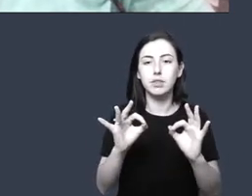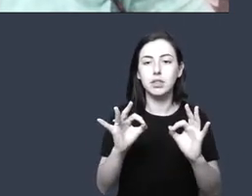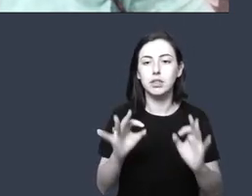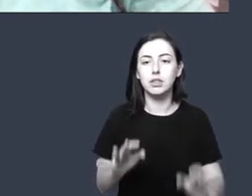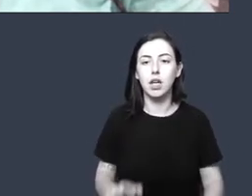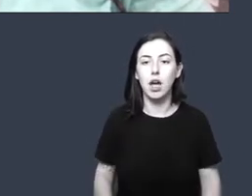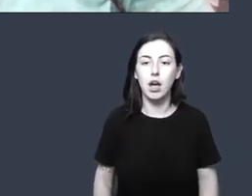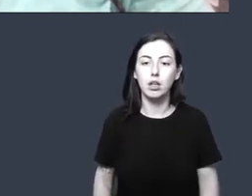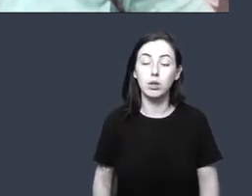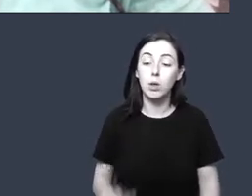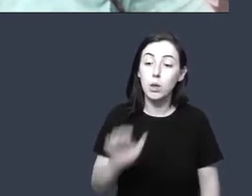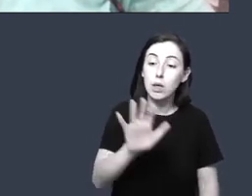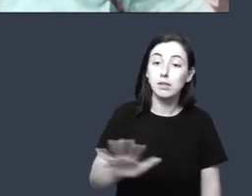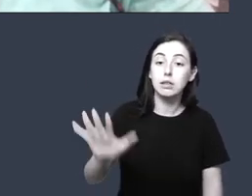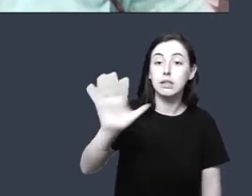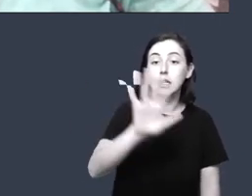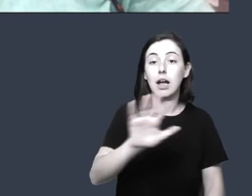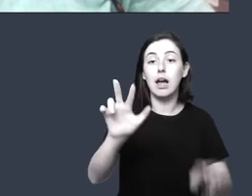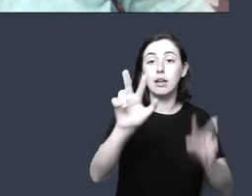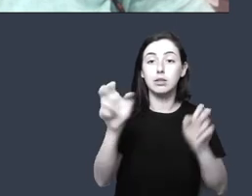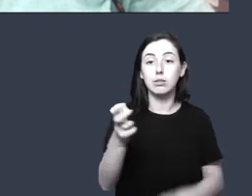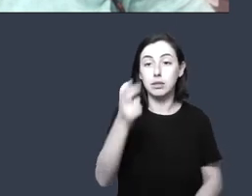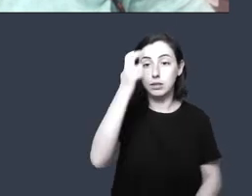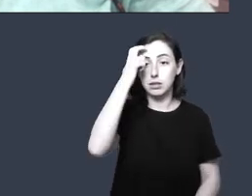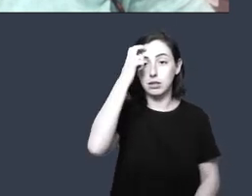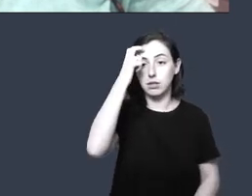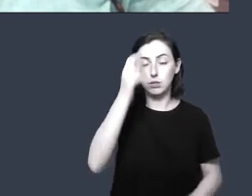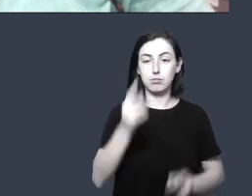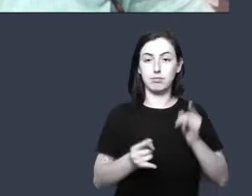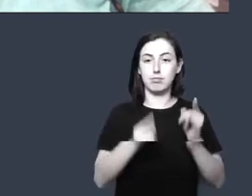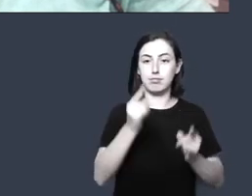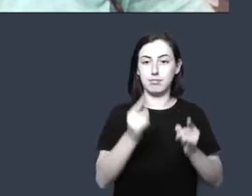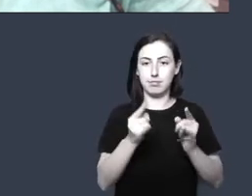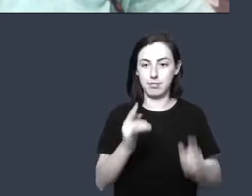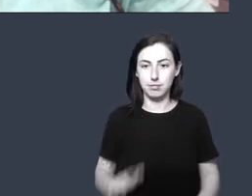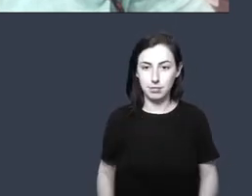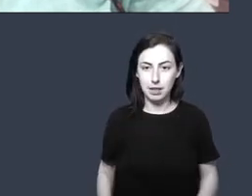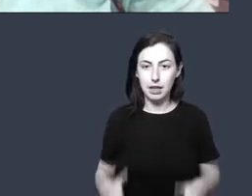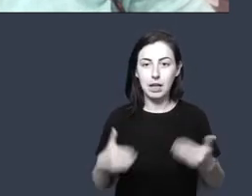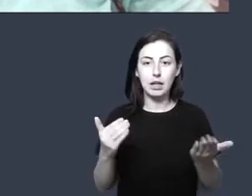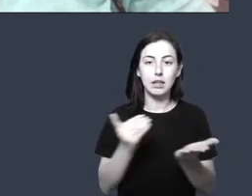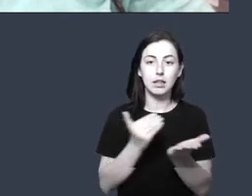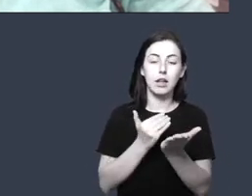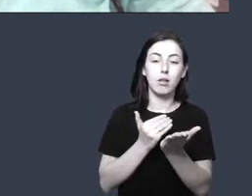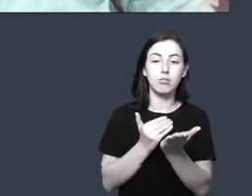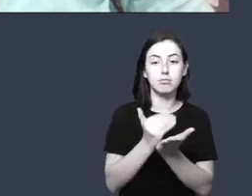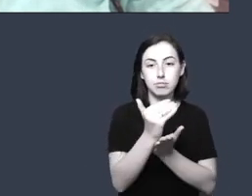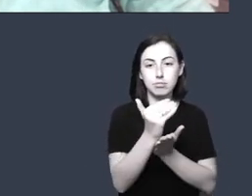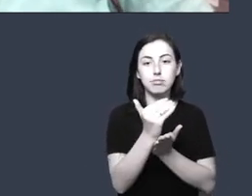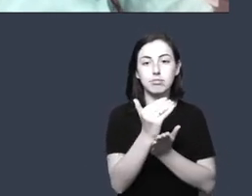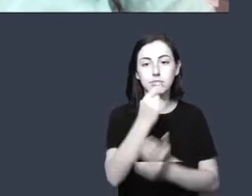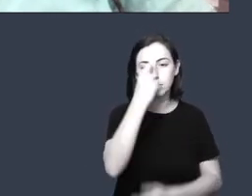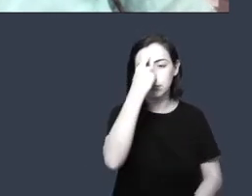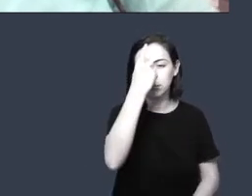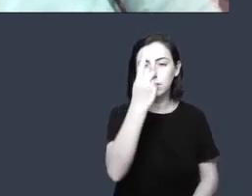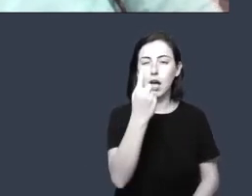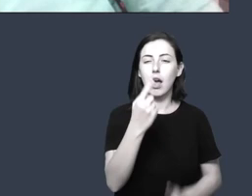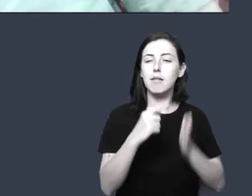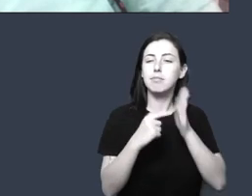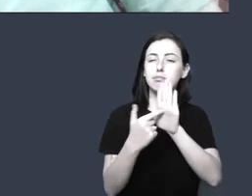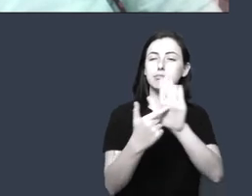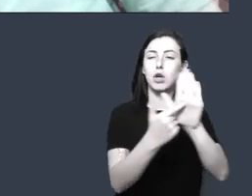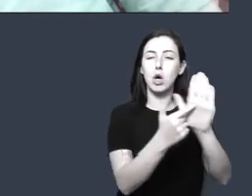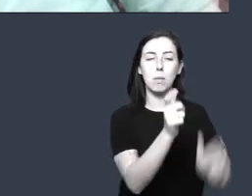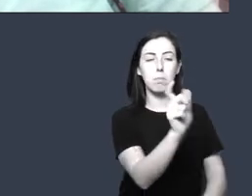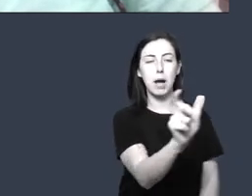esse cenário da inteligência artificial. Não só, então, no primeiro momento, a ideia é você trazer esses termos, esses